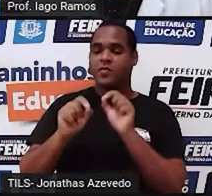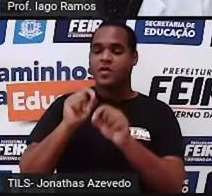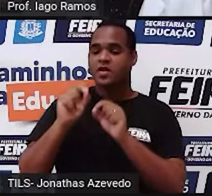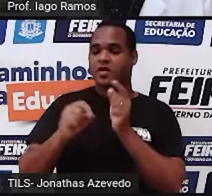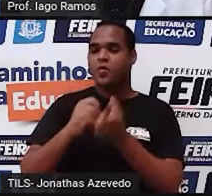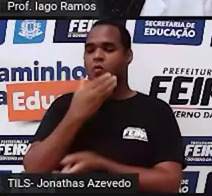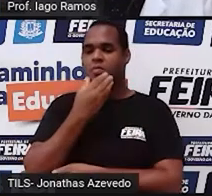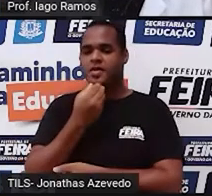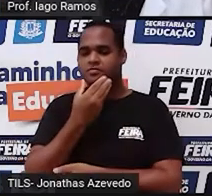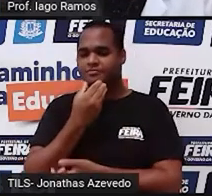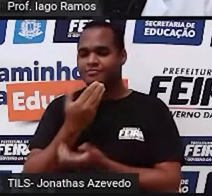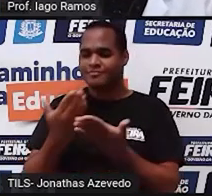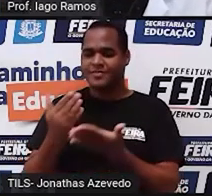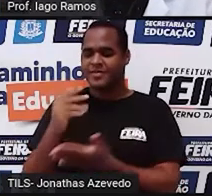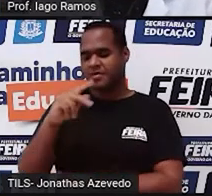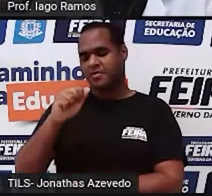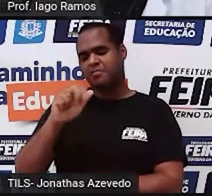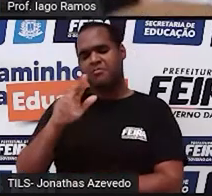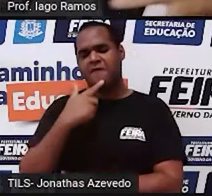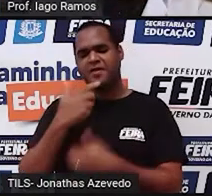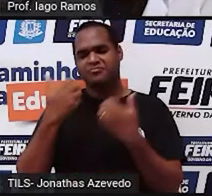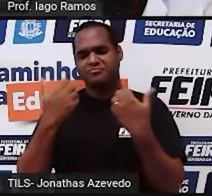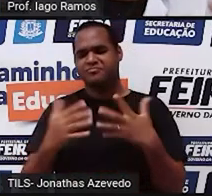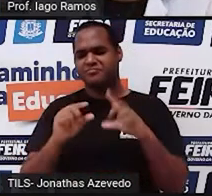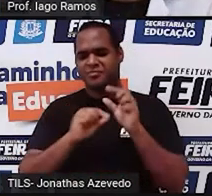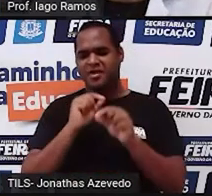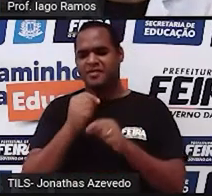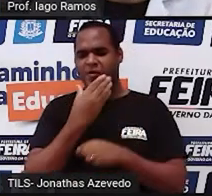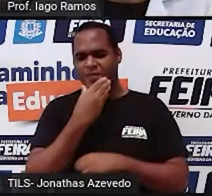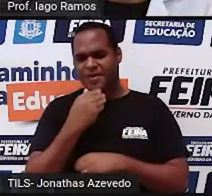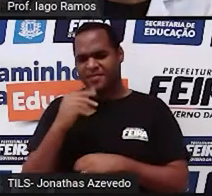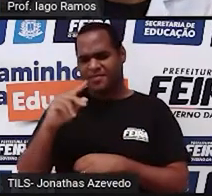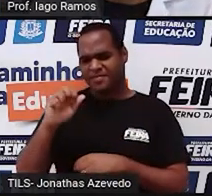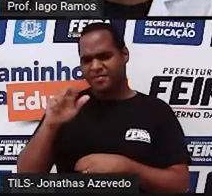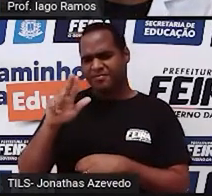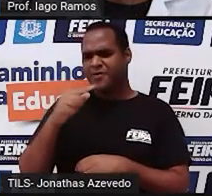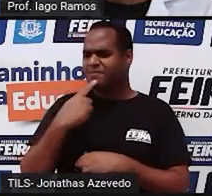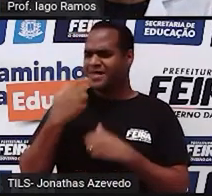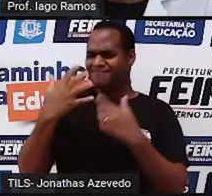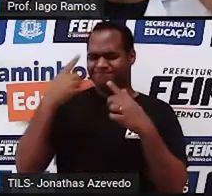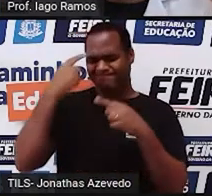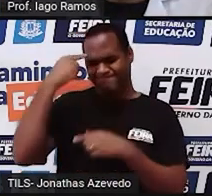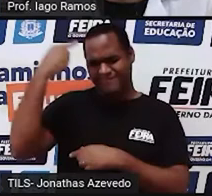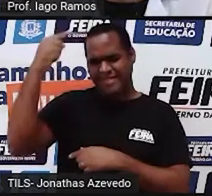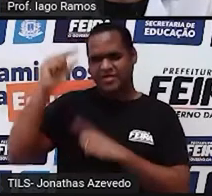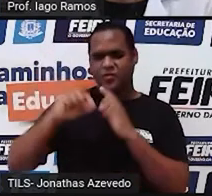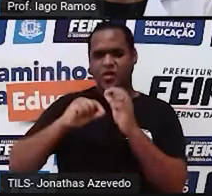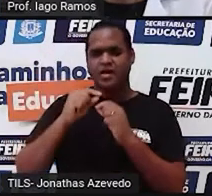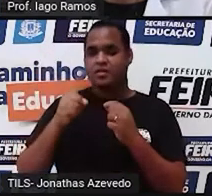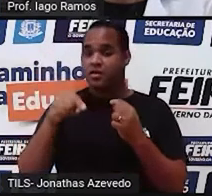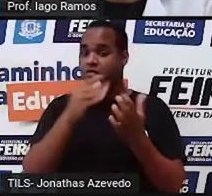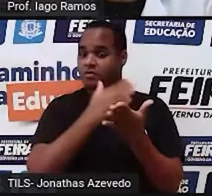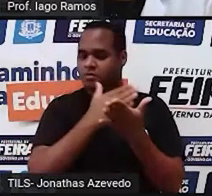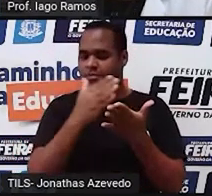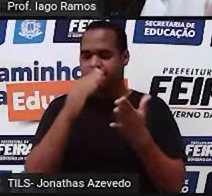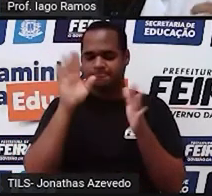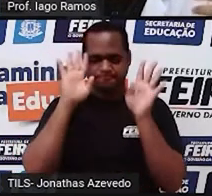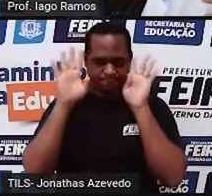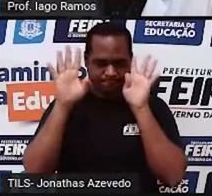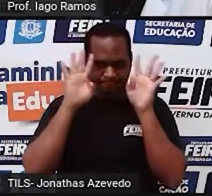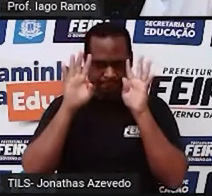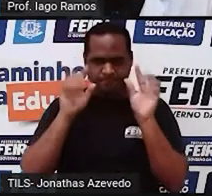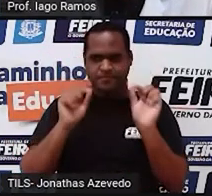que o Pou disse isso porque tu e o pensa dessa forma vamos começar a pensar